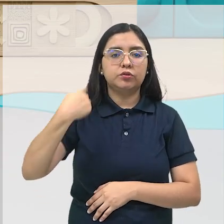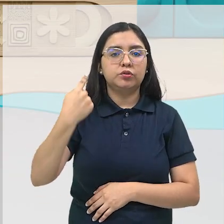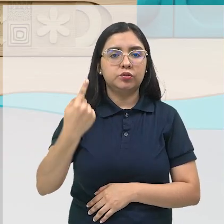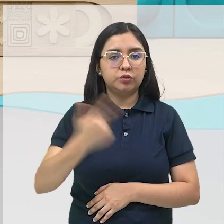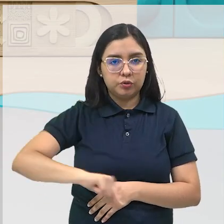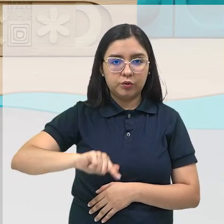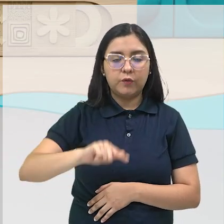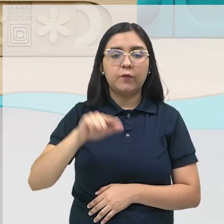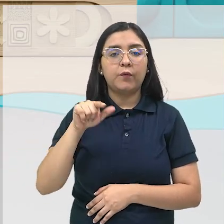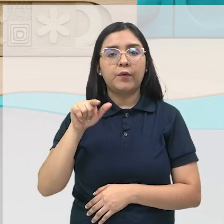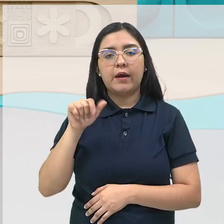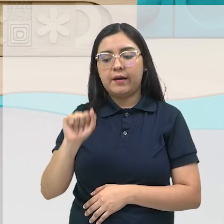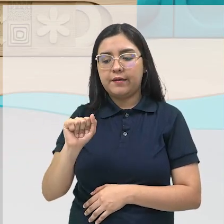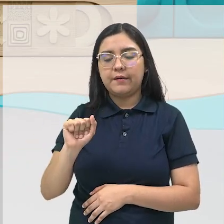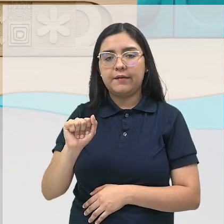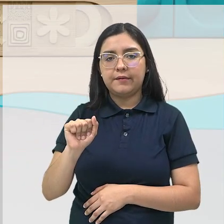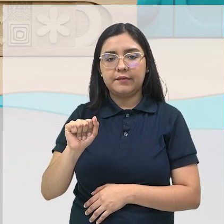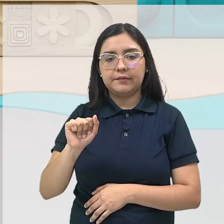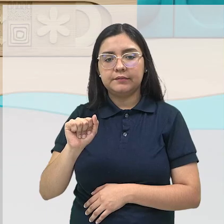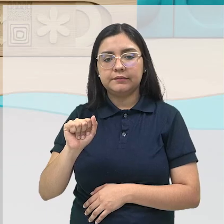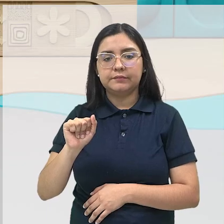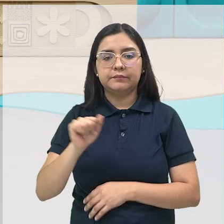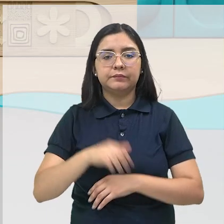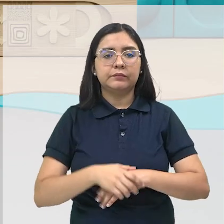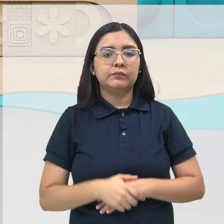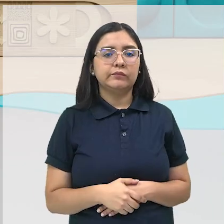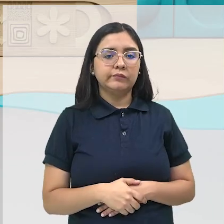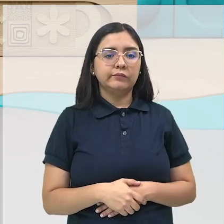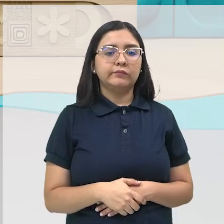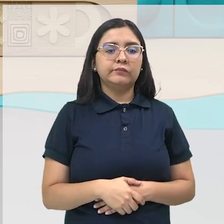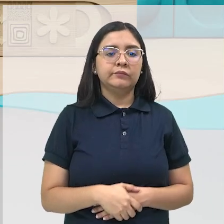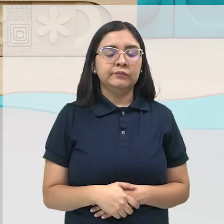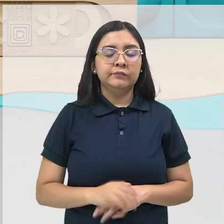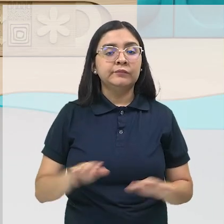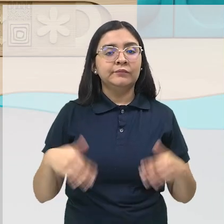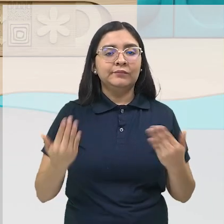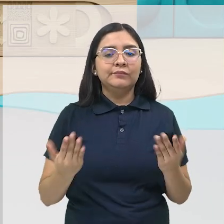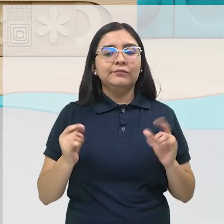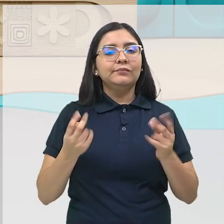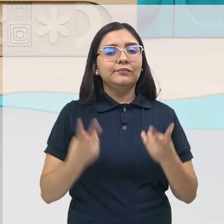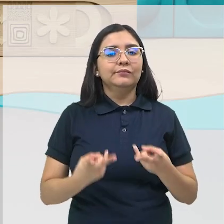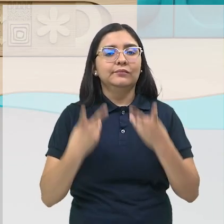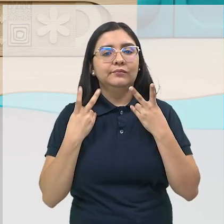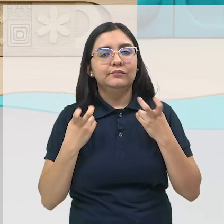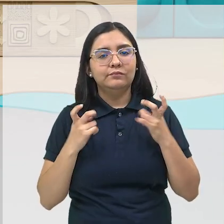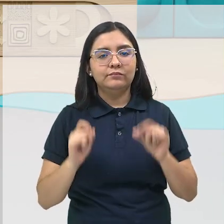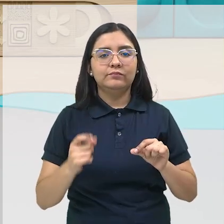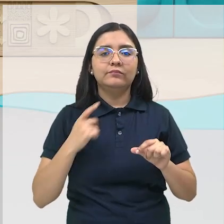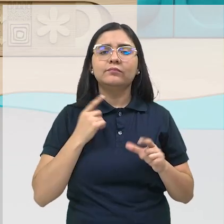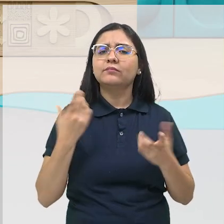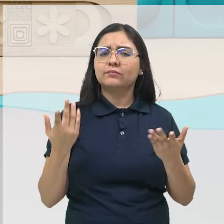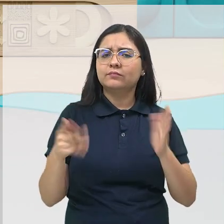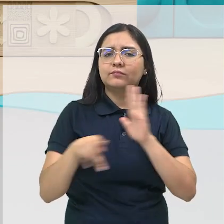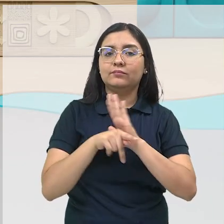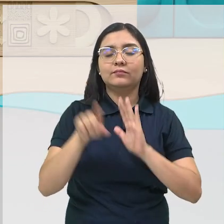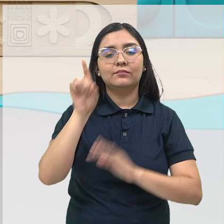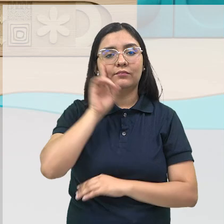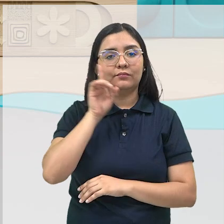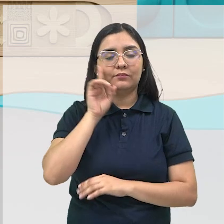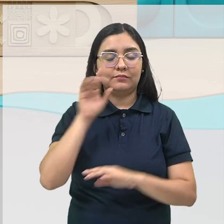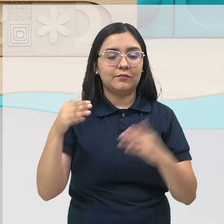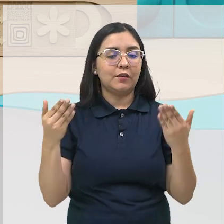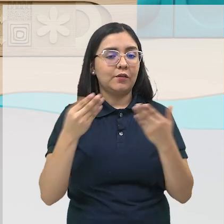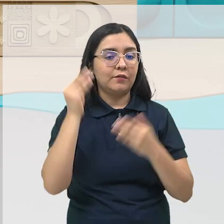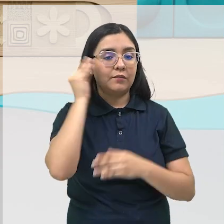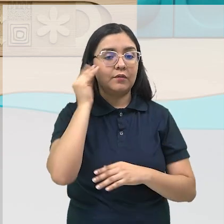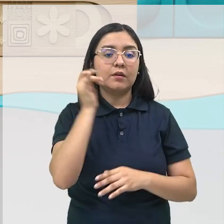repete, que é o refrão, a parte A novamente. Então, perceba que isso está no nosso dia a dia. Vamos